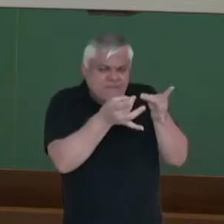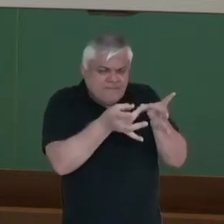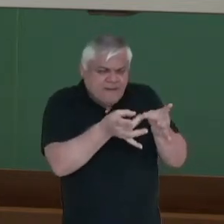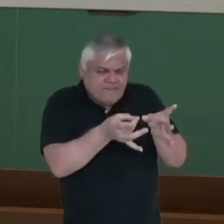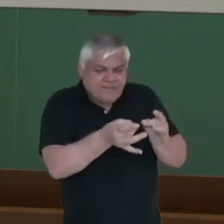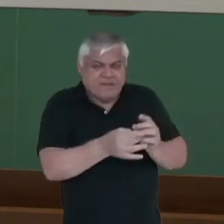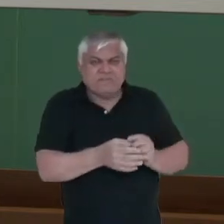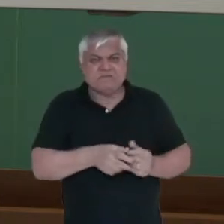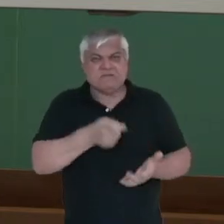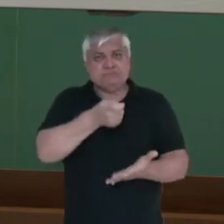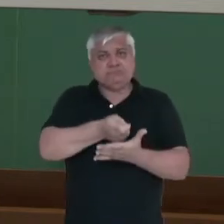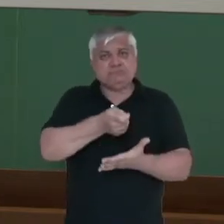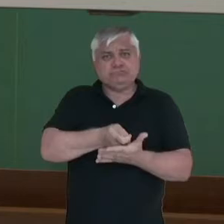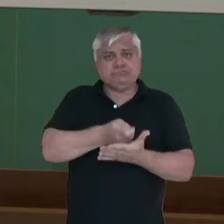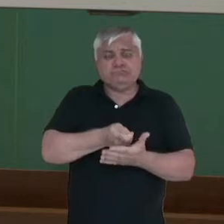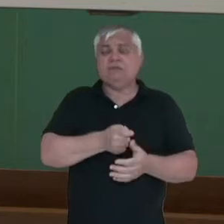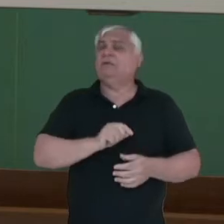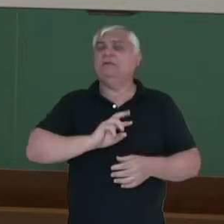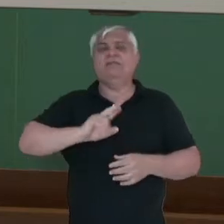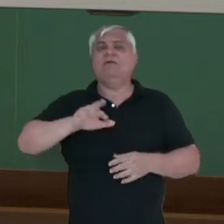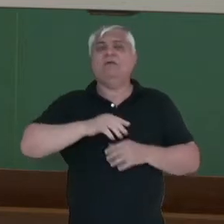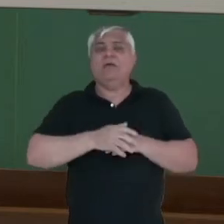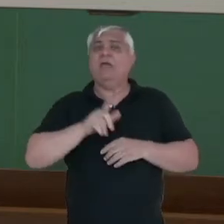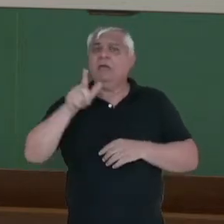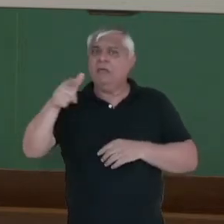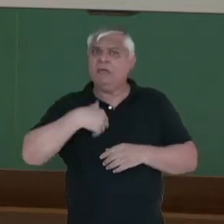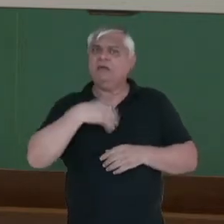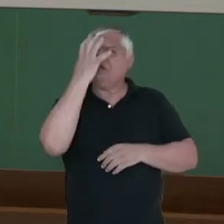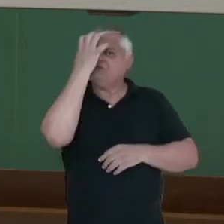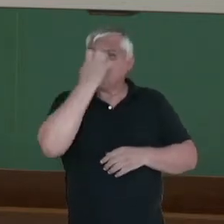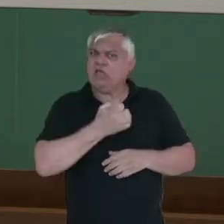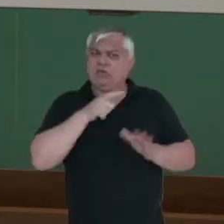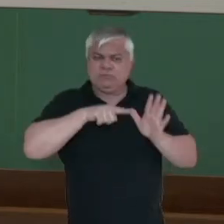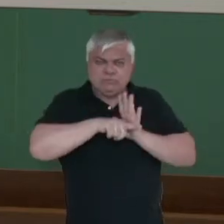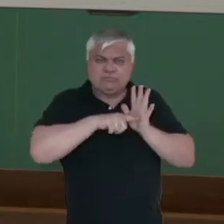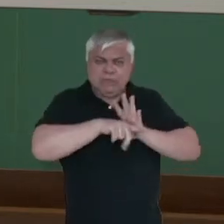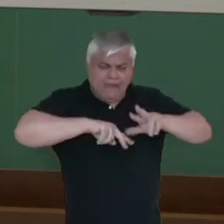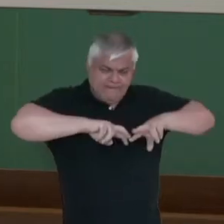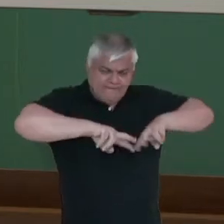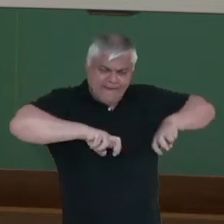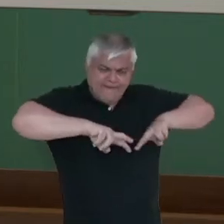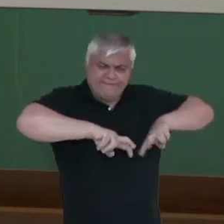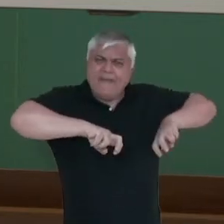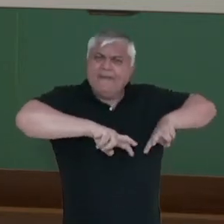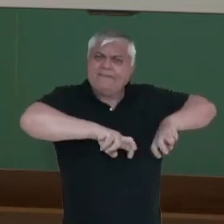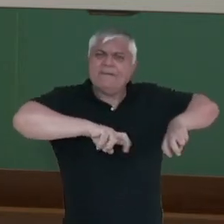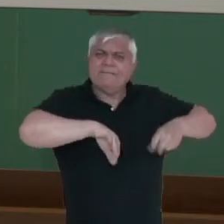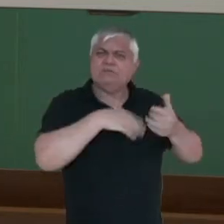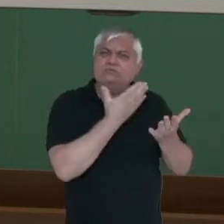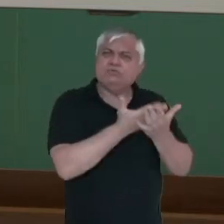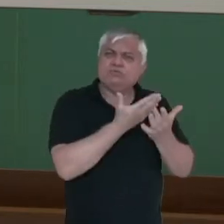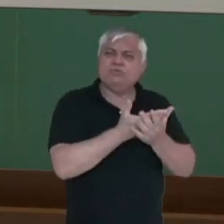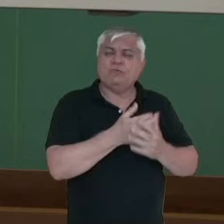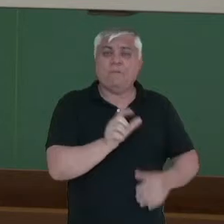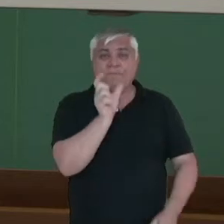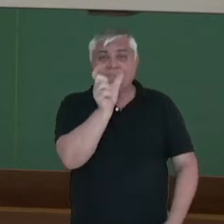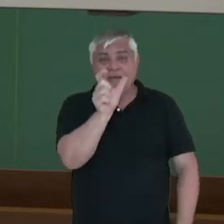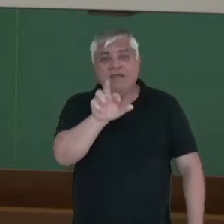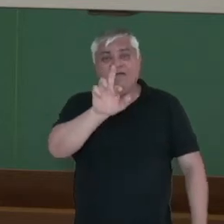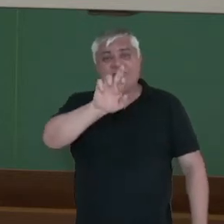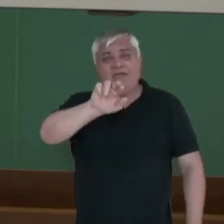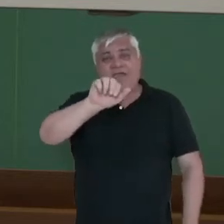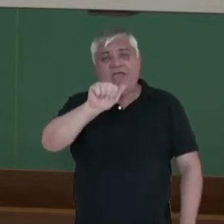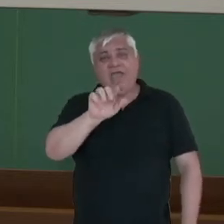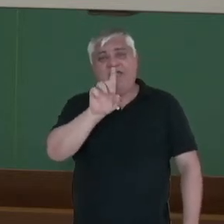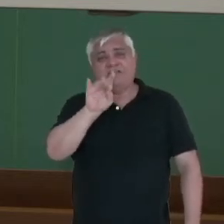é extremado, não. Radical é aquele que vai à raiz do problema. Inclusive, a palavra radical vem